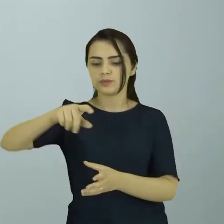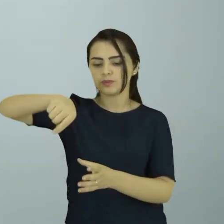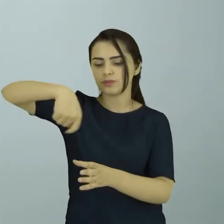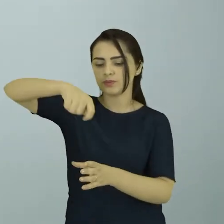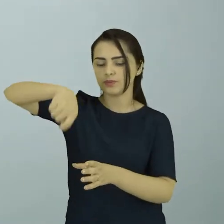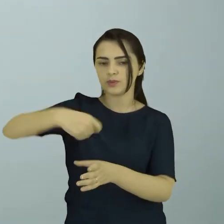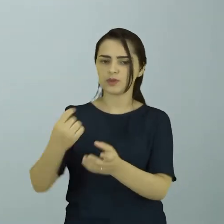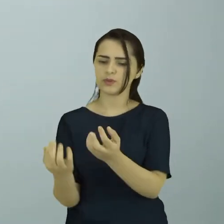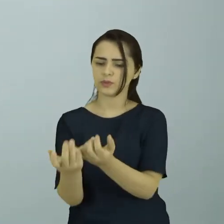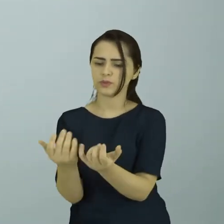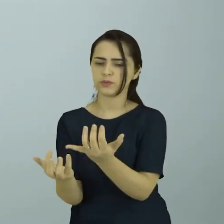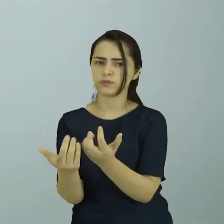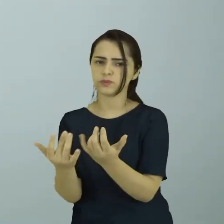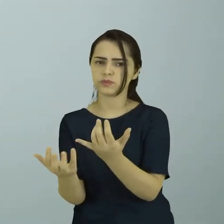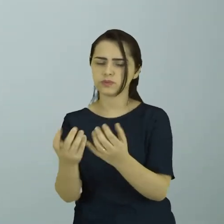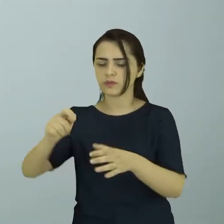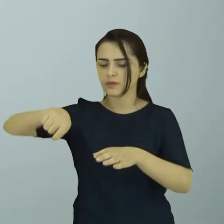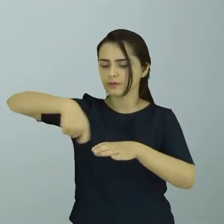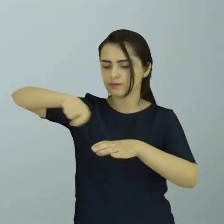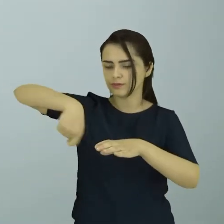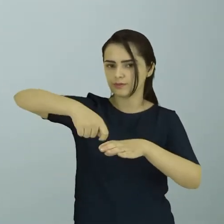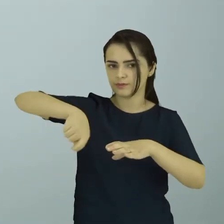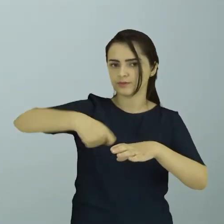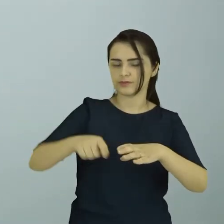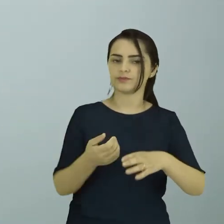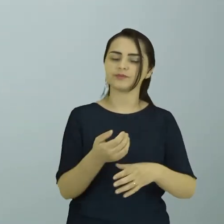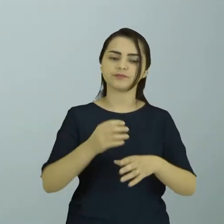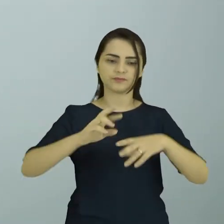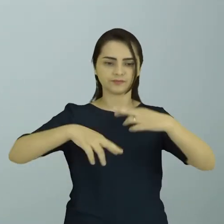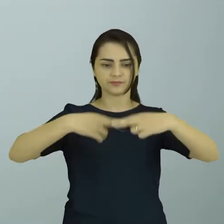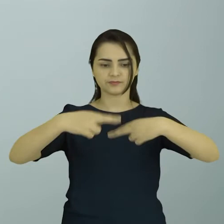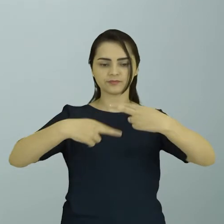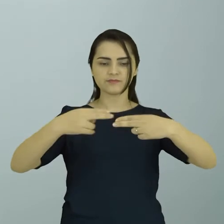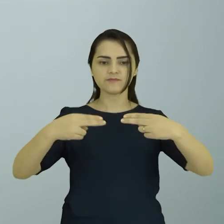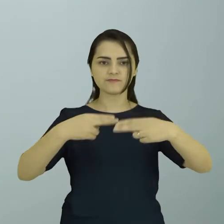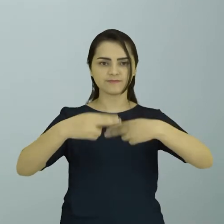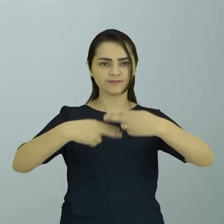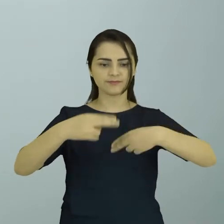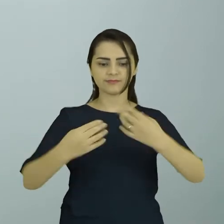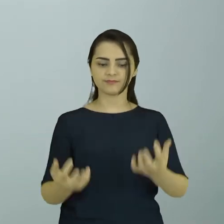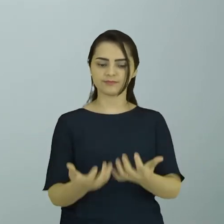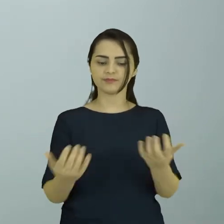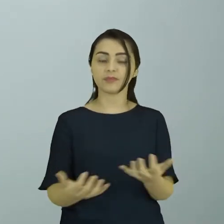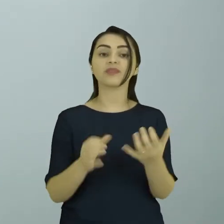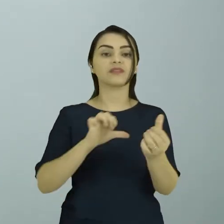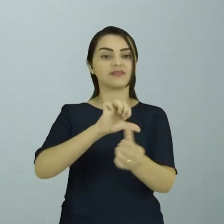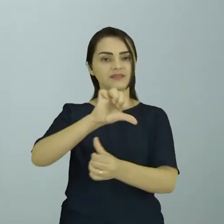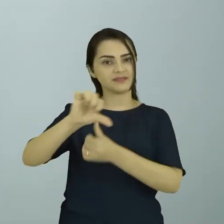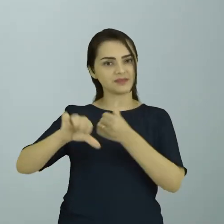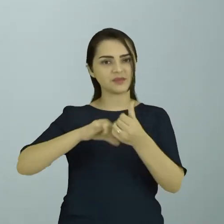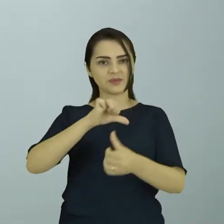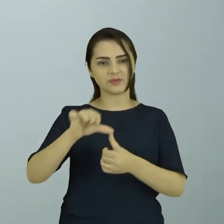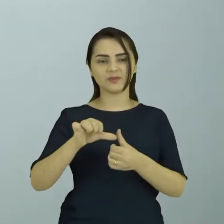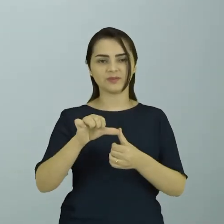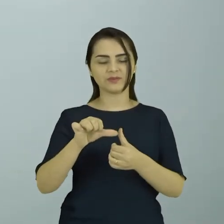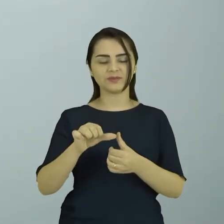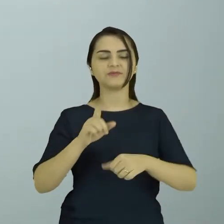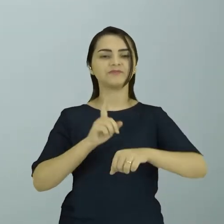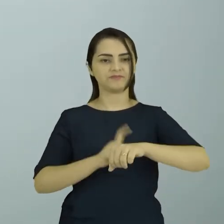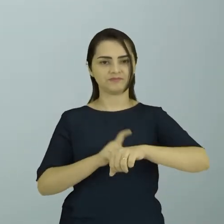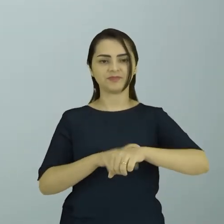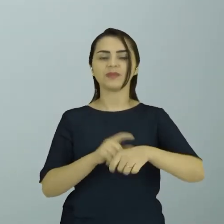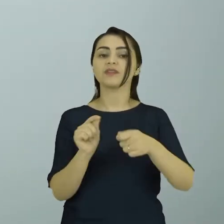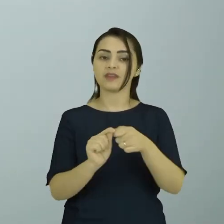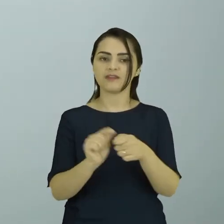eles, que nós cozinhamos esse macarrão, ele vai ser transformado. E a partir do momento que ele